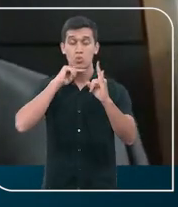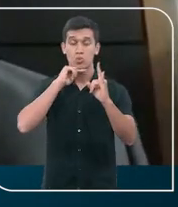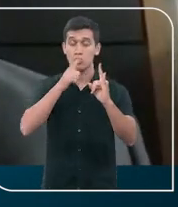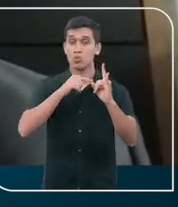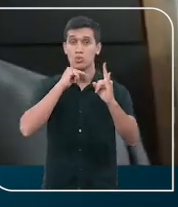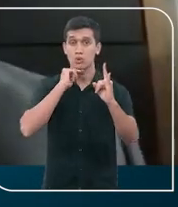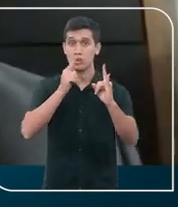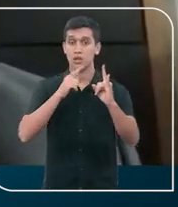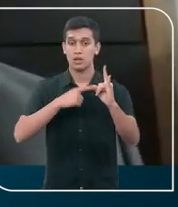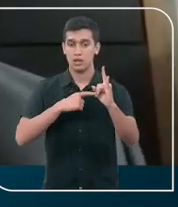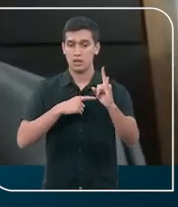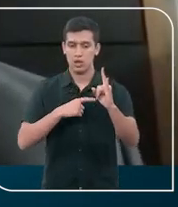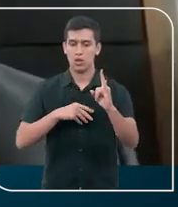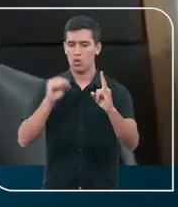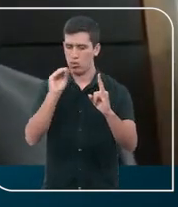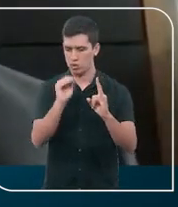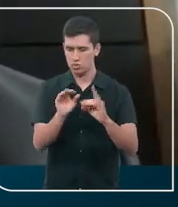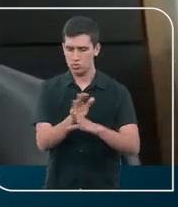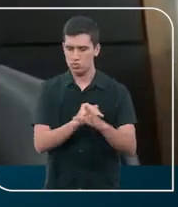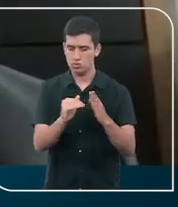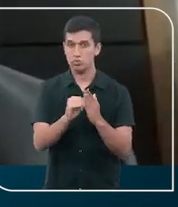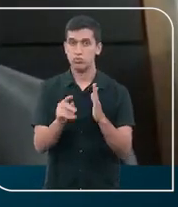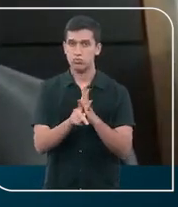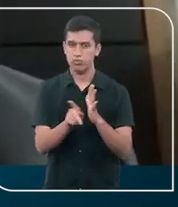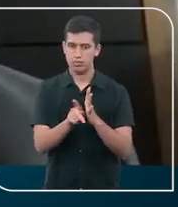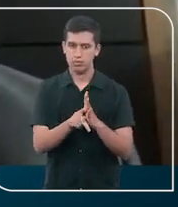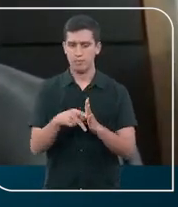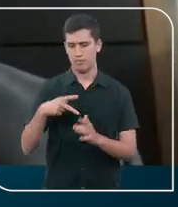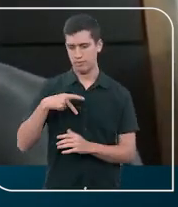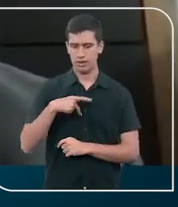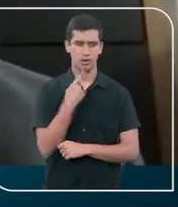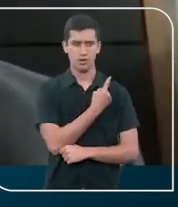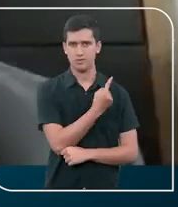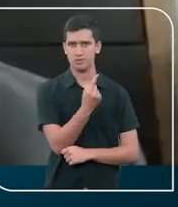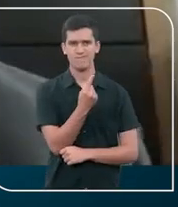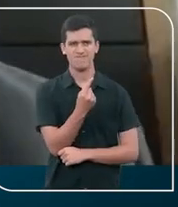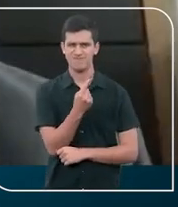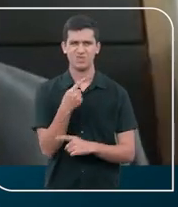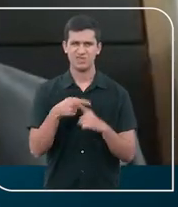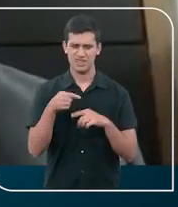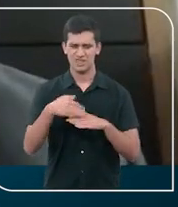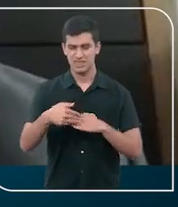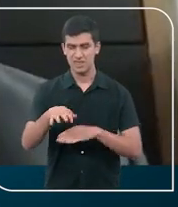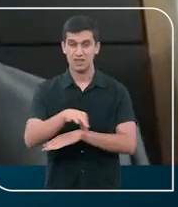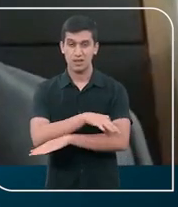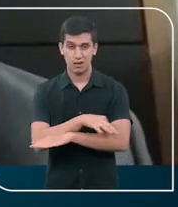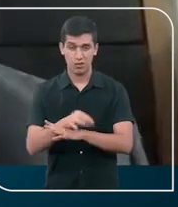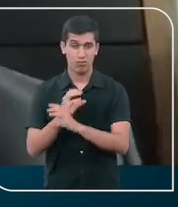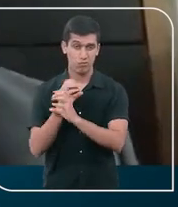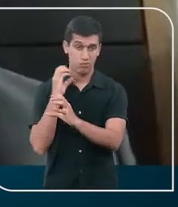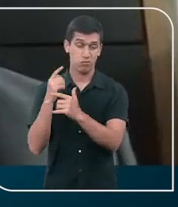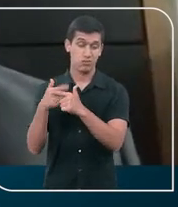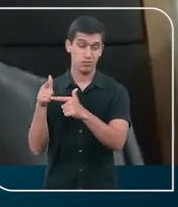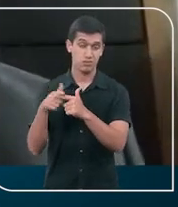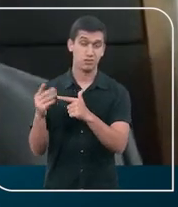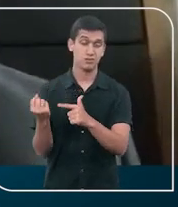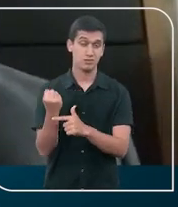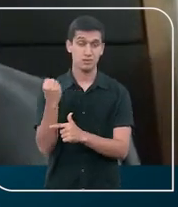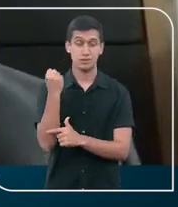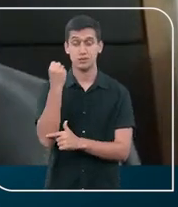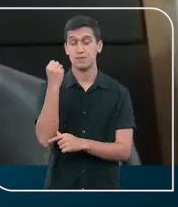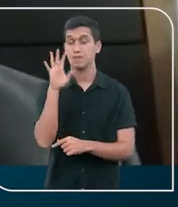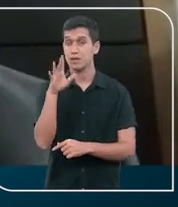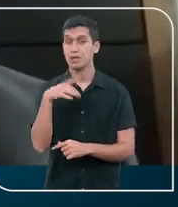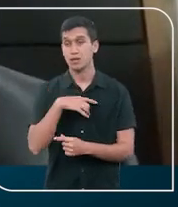a estruturação da individualização, seria uma questão de engenharia, ou outros casos que até ela seria possível,